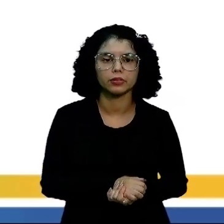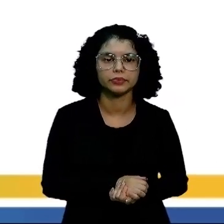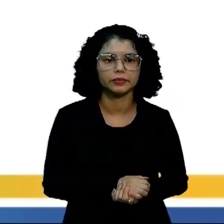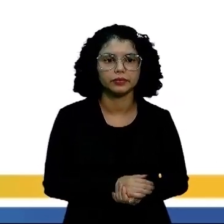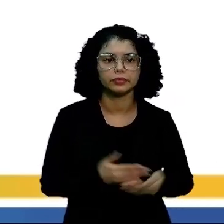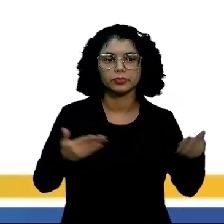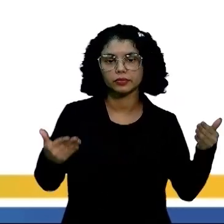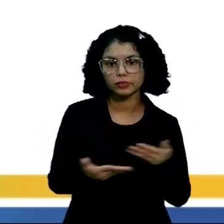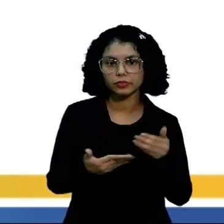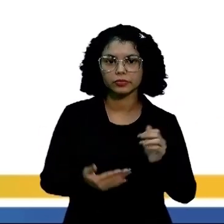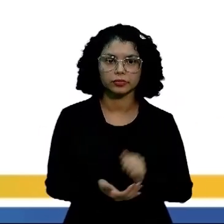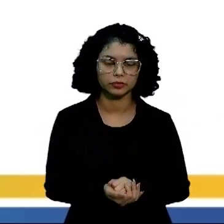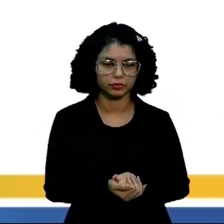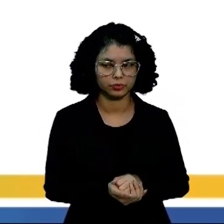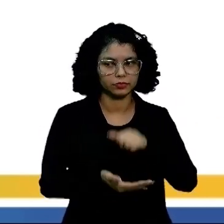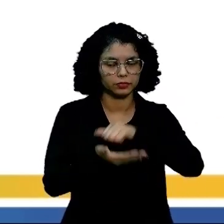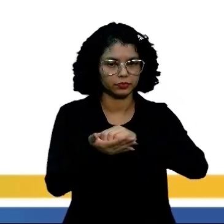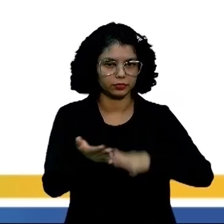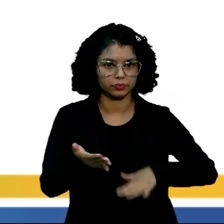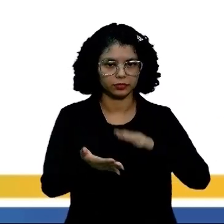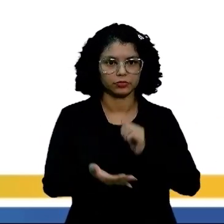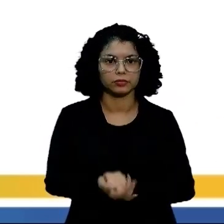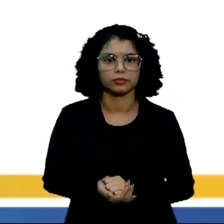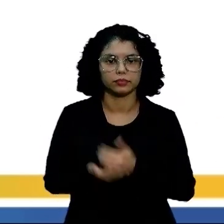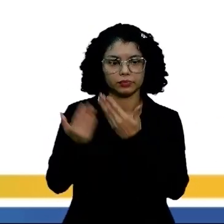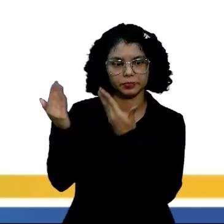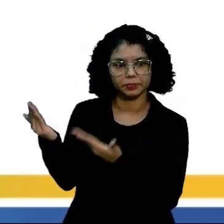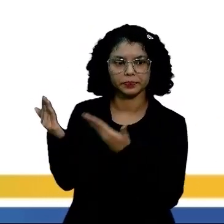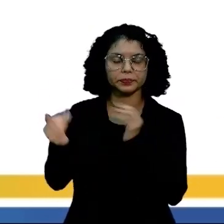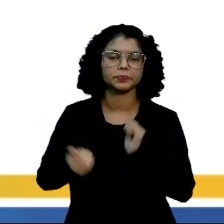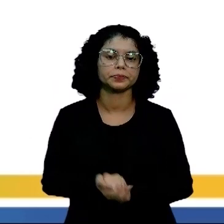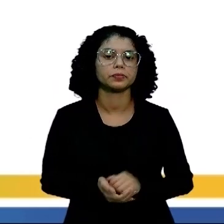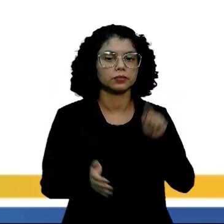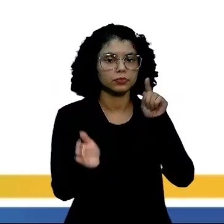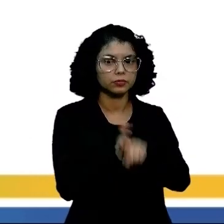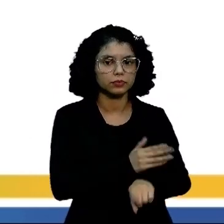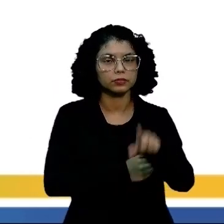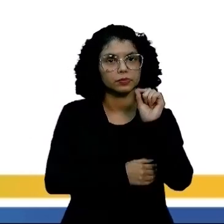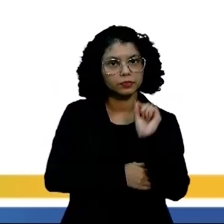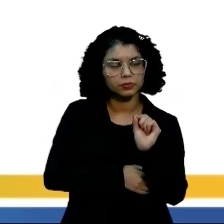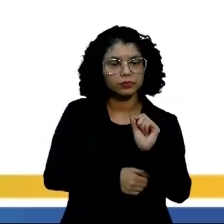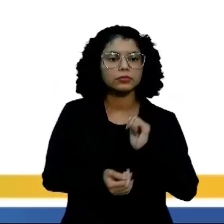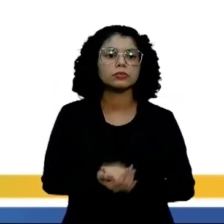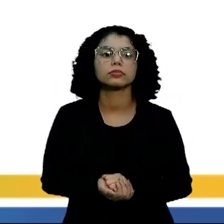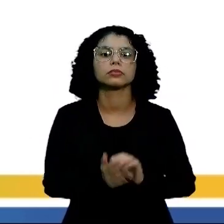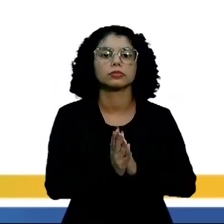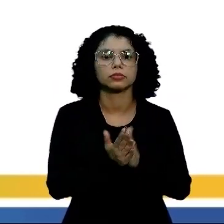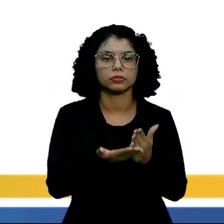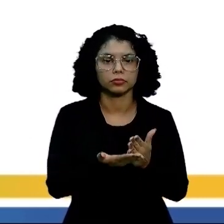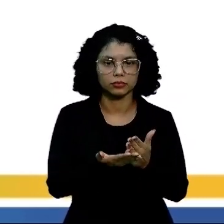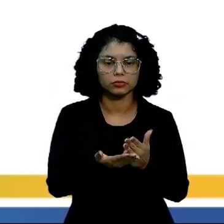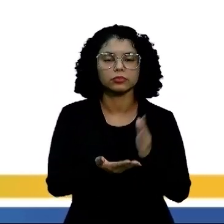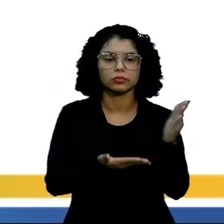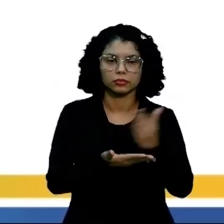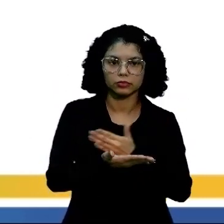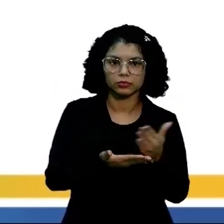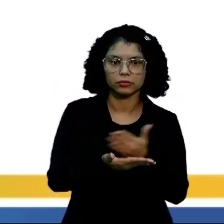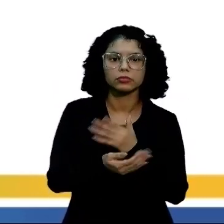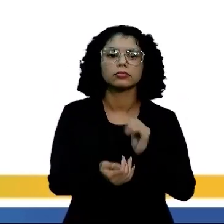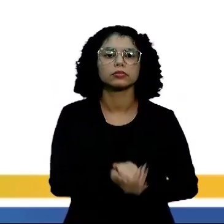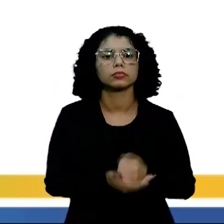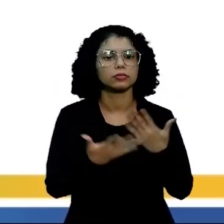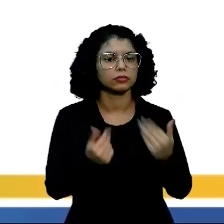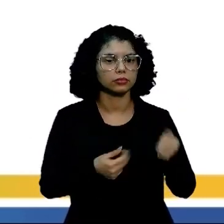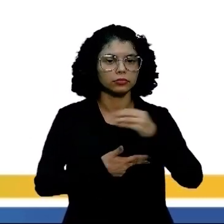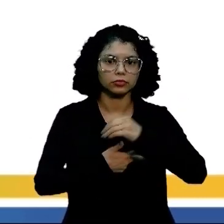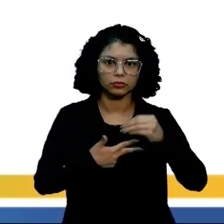Vamos lá ao nosso exercitando aqui. Essa questão eu peguei do livro A Prova Enem, que provavelmente você